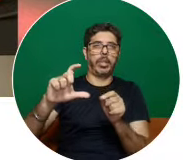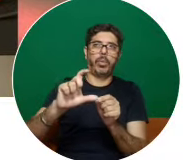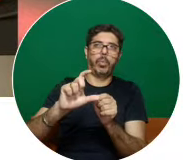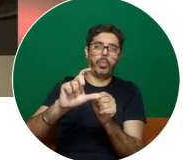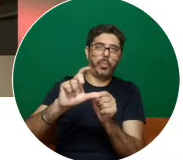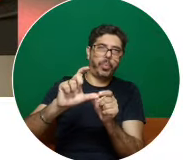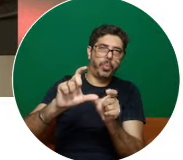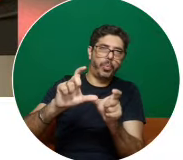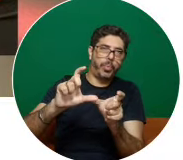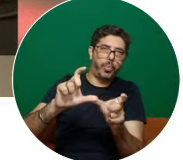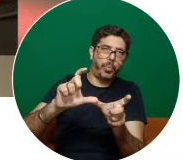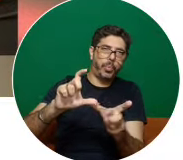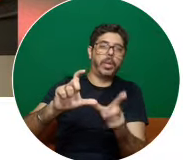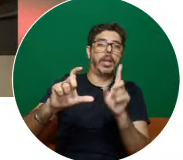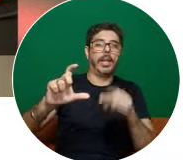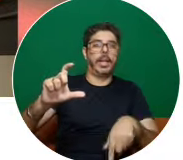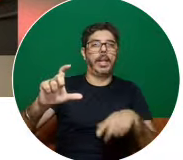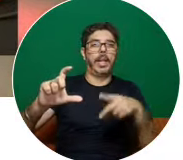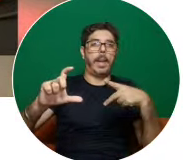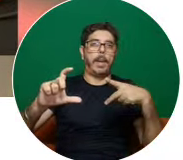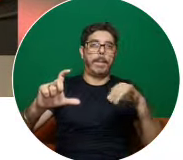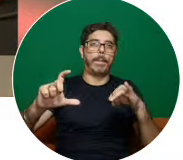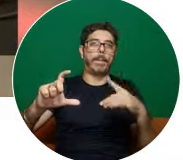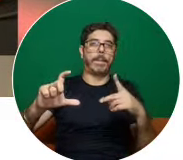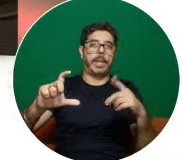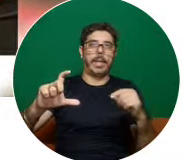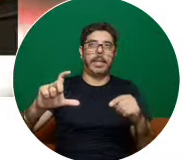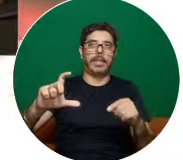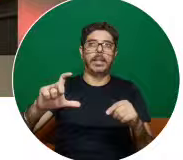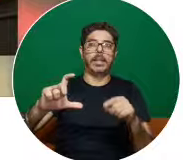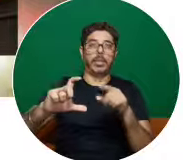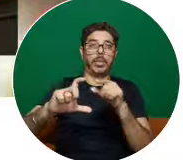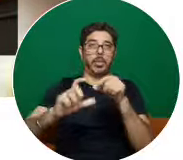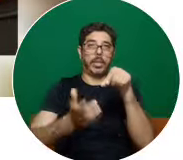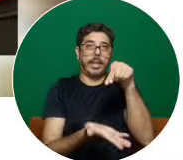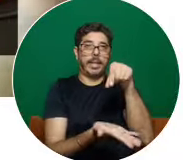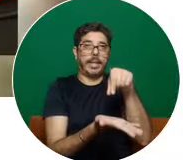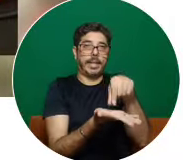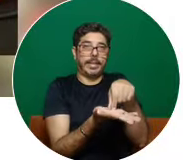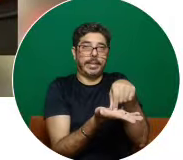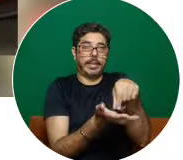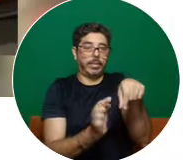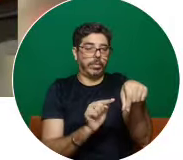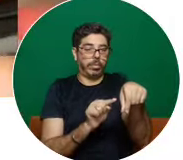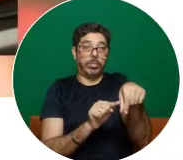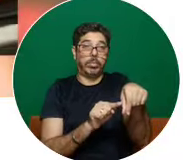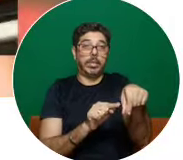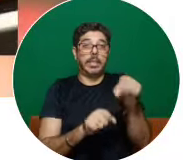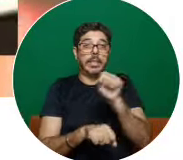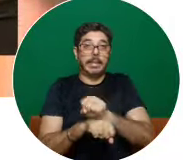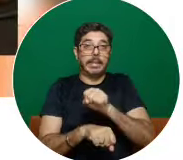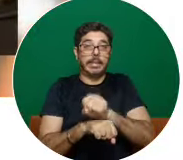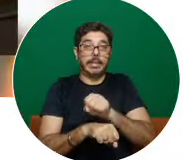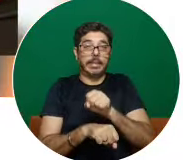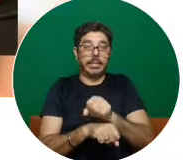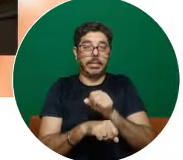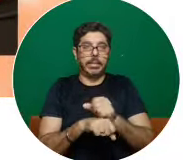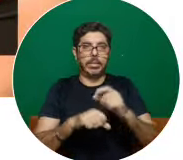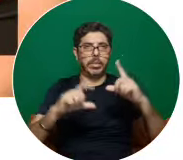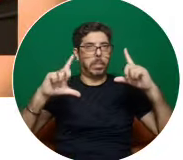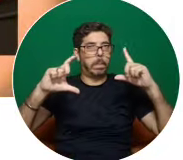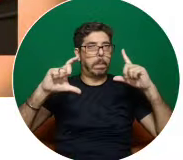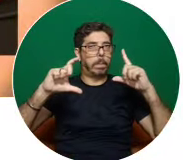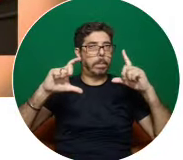carregá-lo, usando um pouco de energia das pilhas. Depois de carregado, o capacitor fica pronto, aguardando o comando da câmera